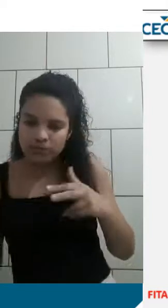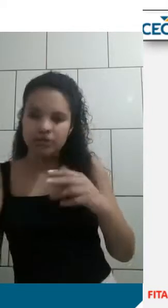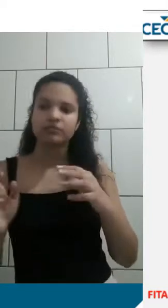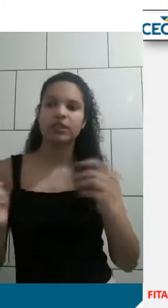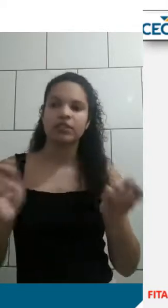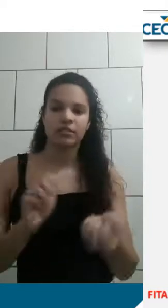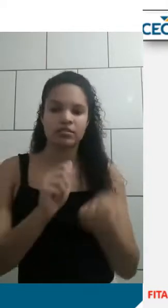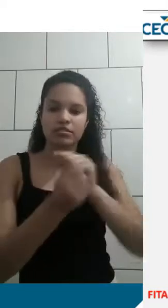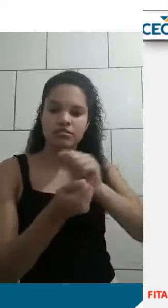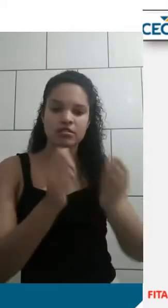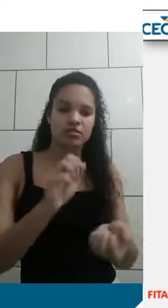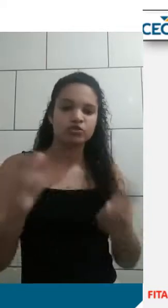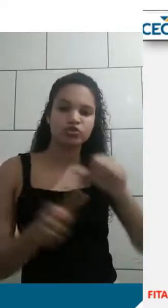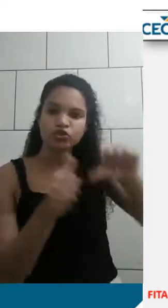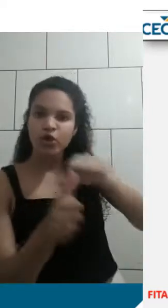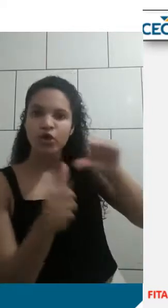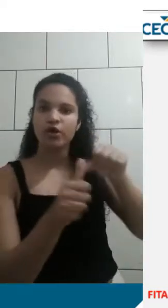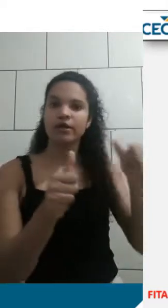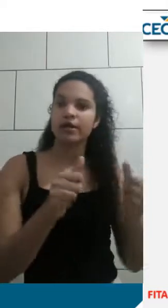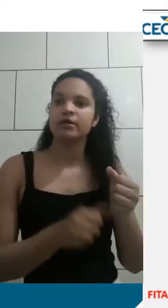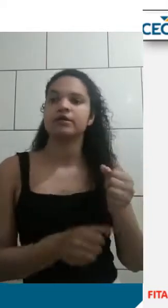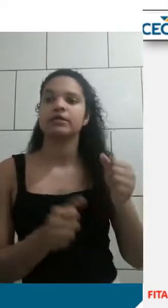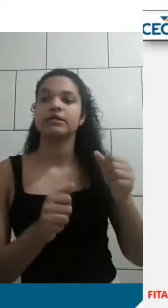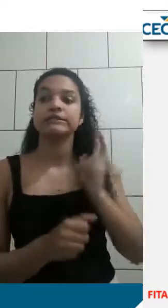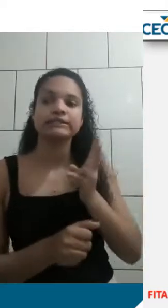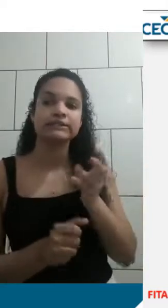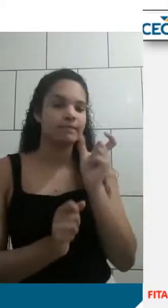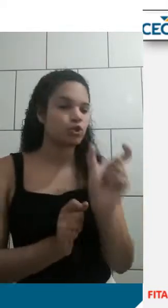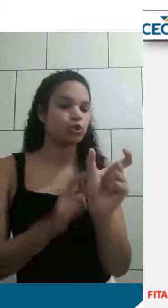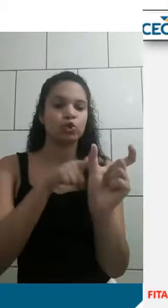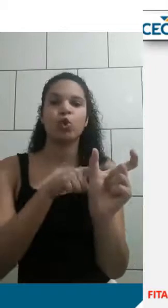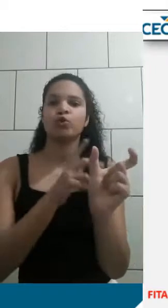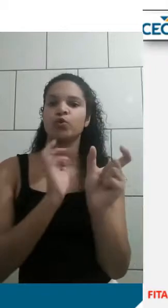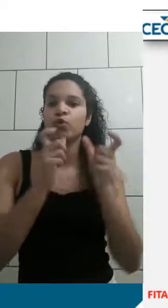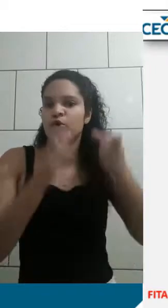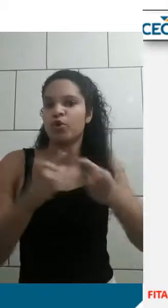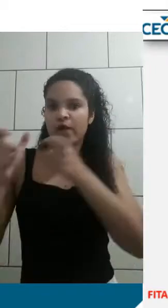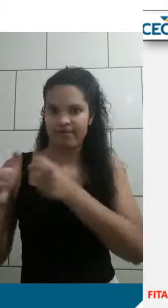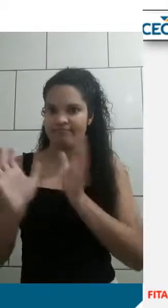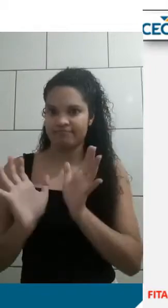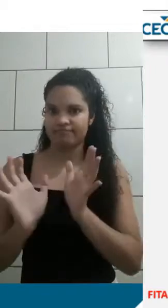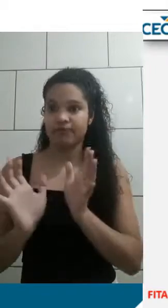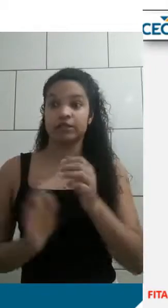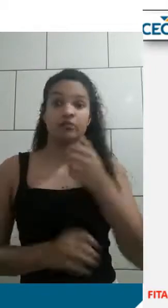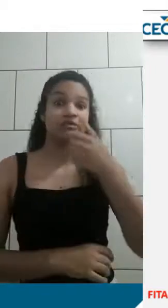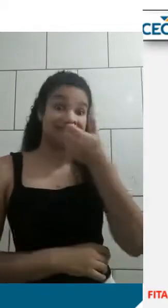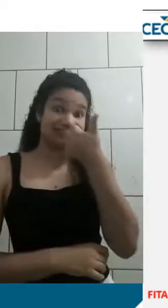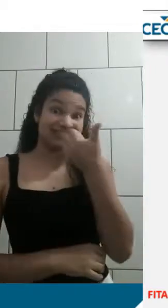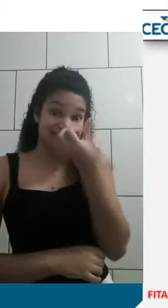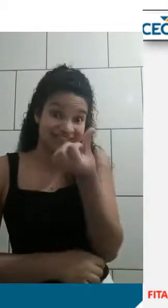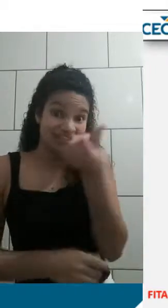Assim nós teríamos 4 elevado a 2, que é igual a 16. Contudo aqui, 16 possibilidades